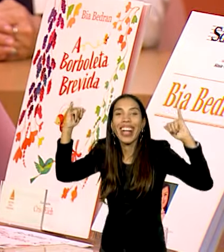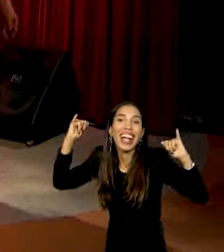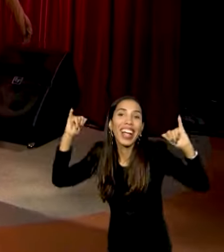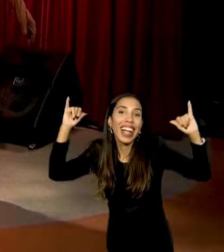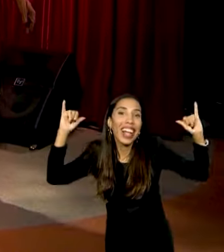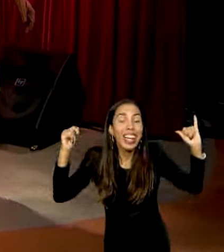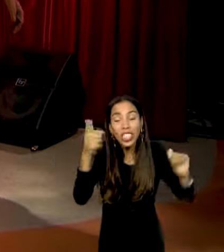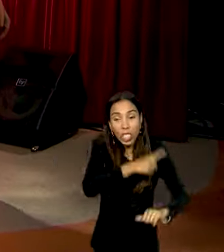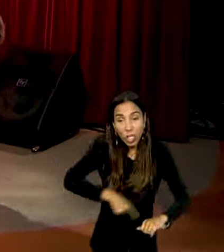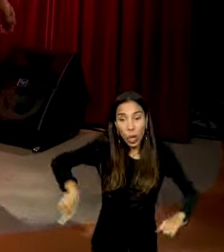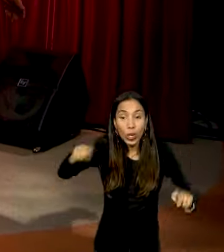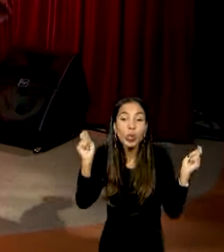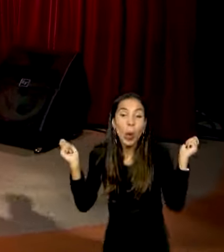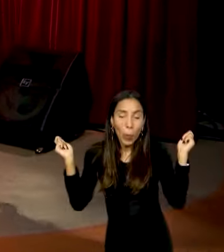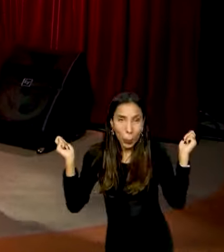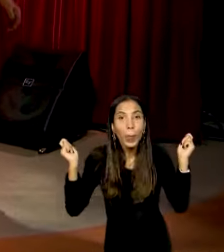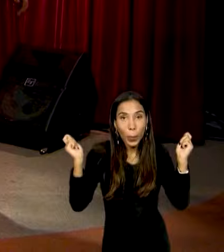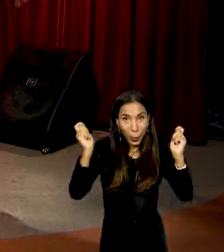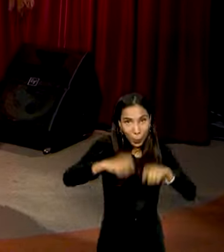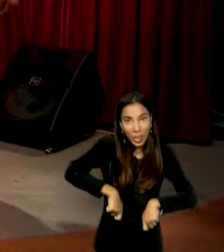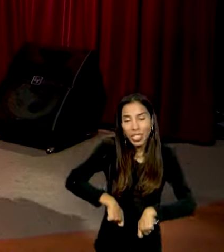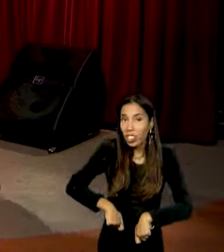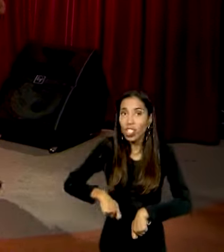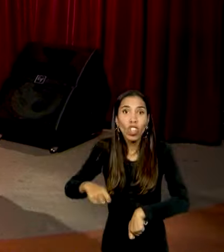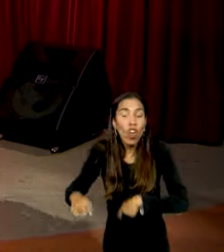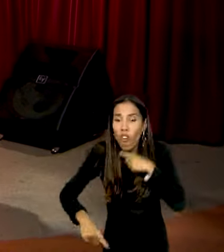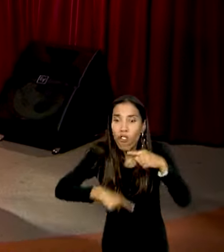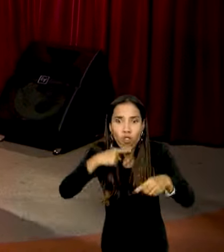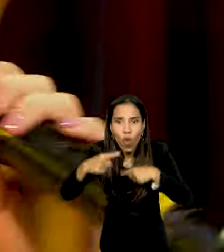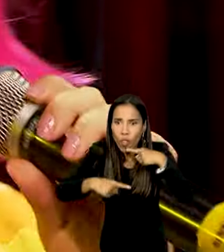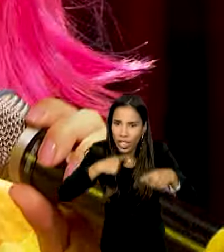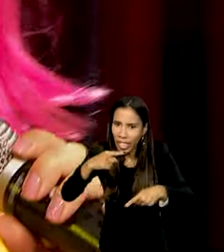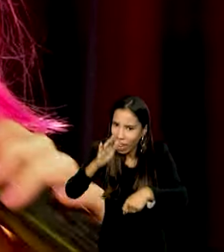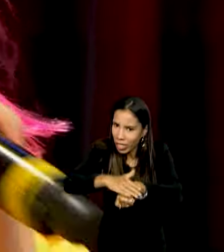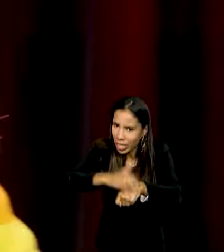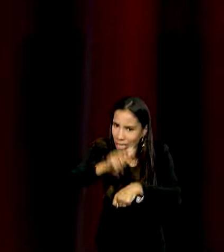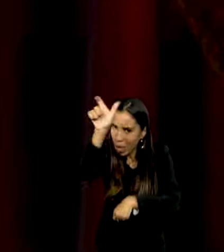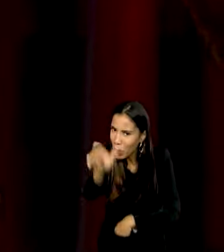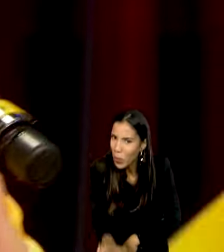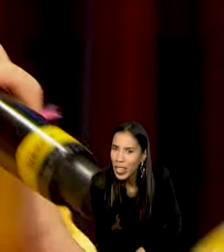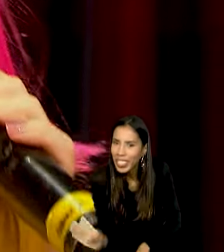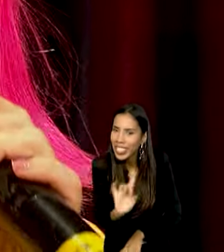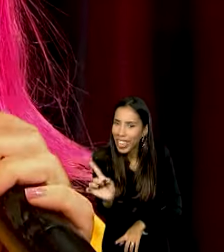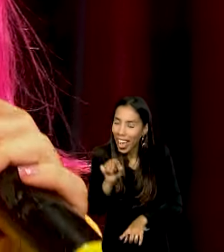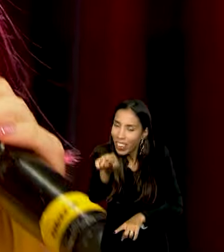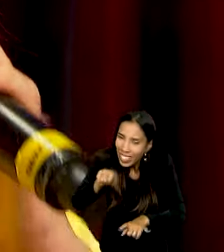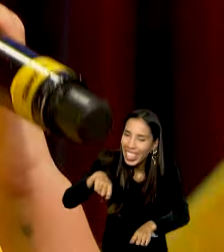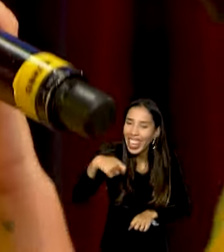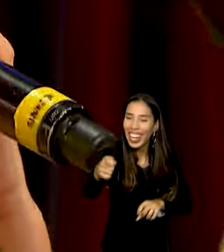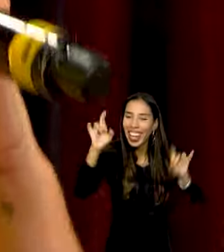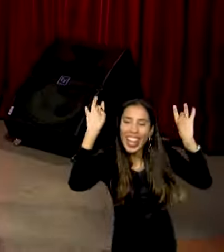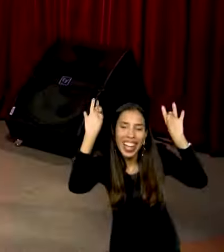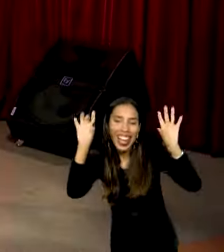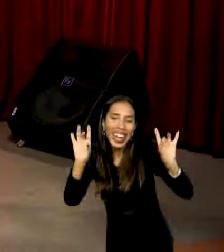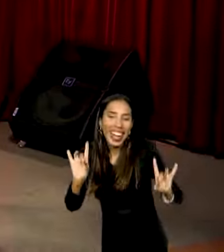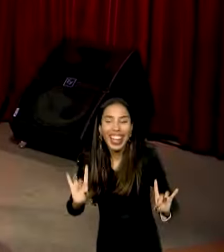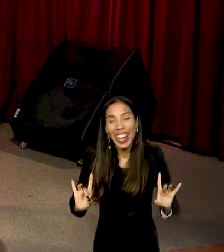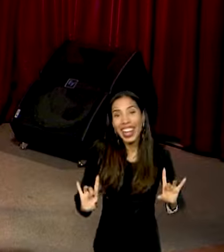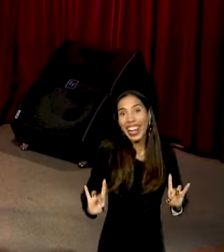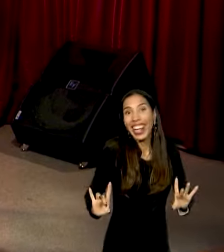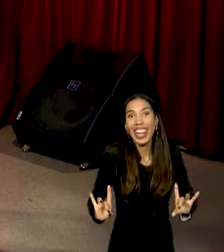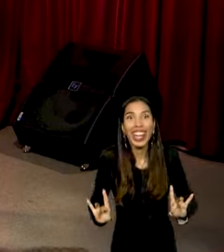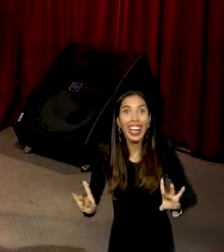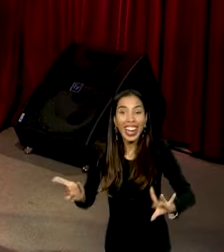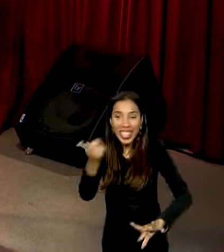não podemos? Nunca duvide de nós. Somos especiais, quase